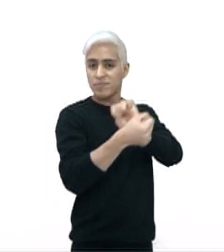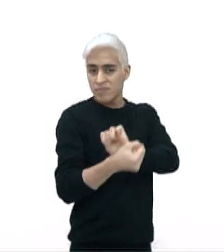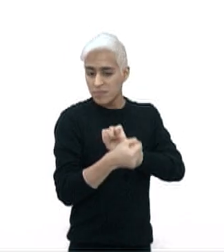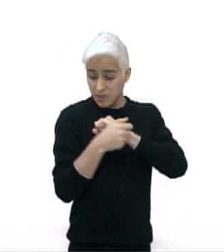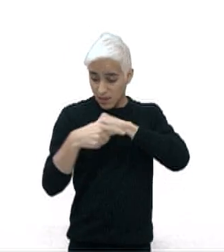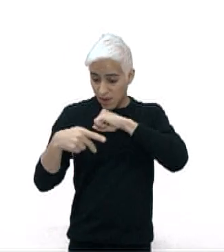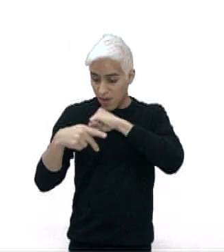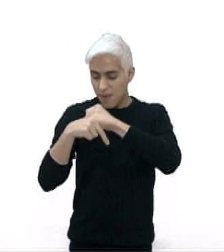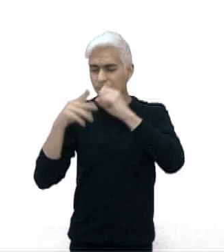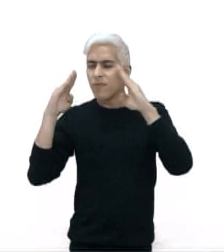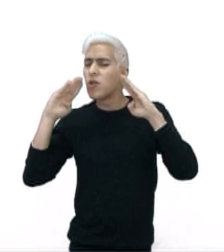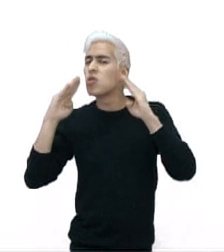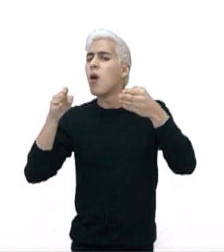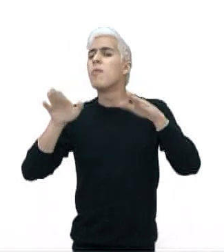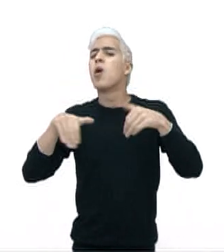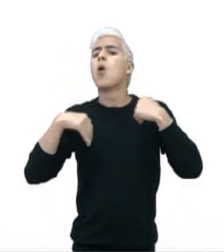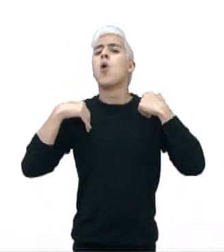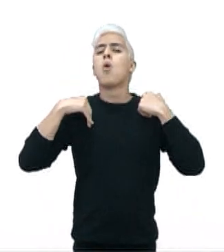em destaque é